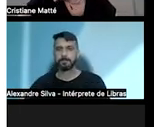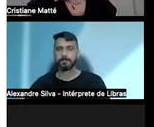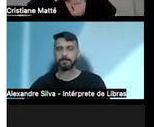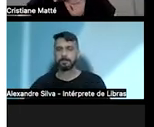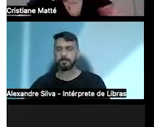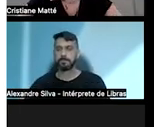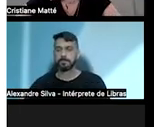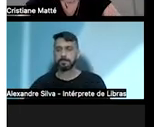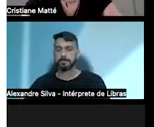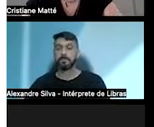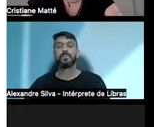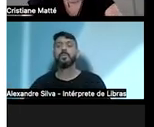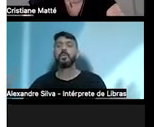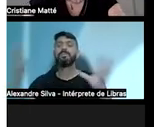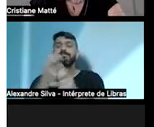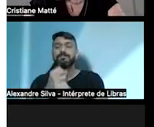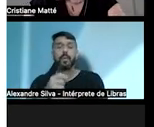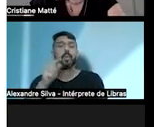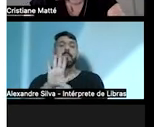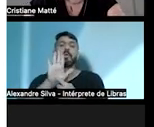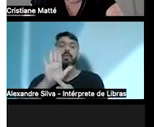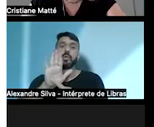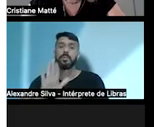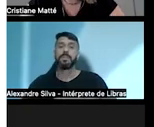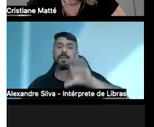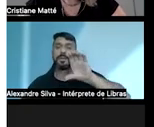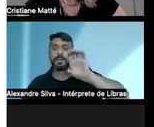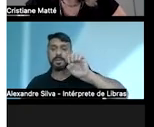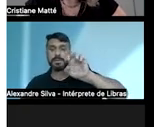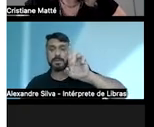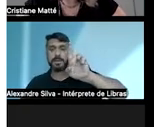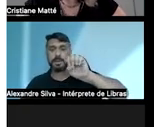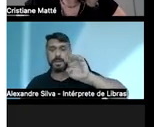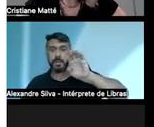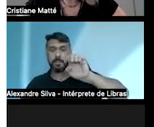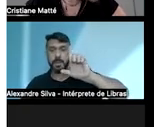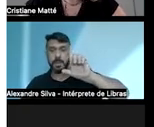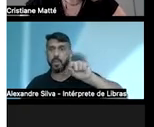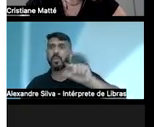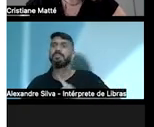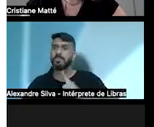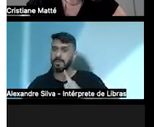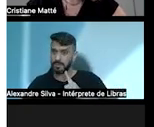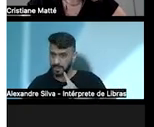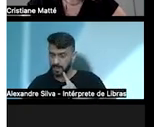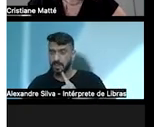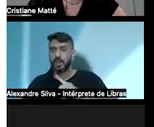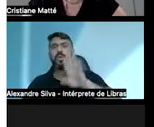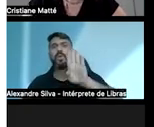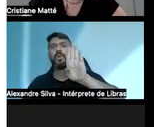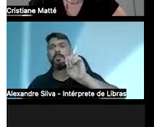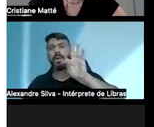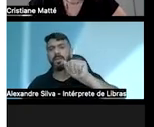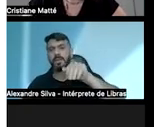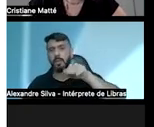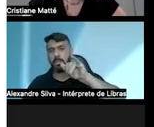Então, em conclusão, aqui o que a gente mostrou? Que o cerebelo também é extremamente afetado pela administração do peptídeo beta-amiloide. A